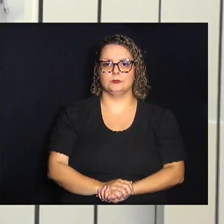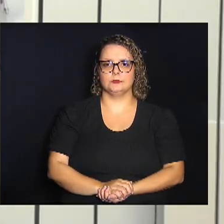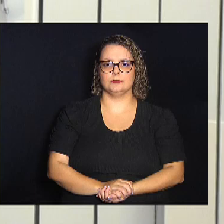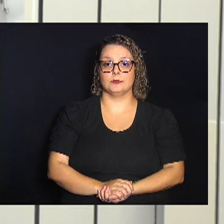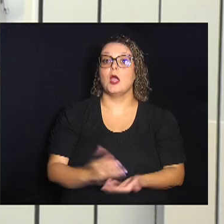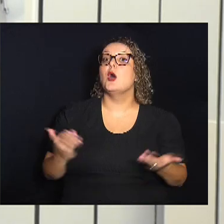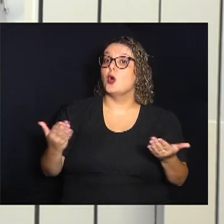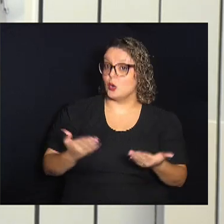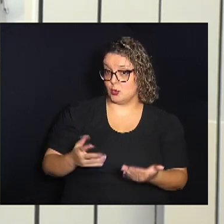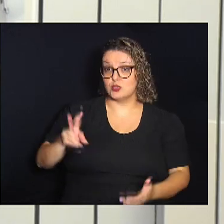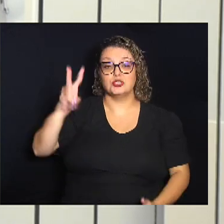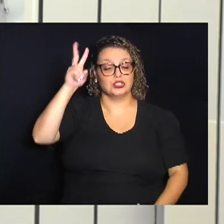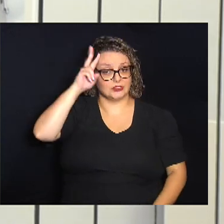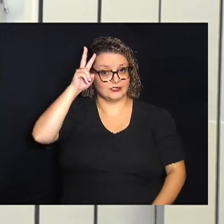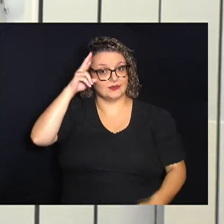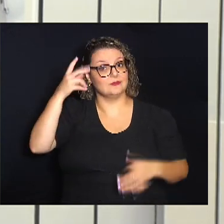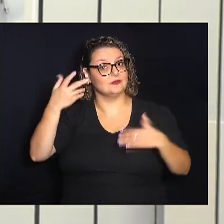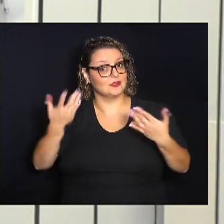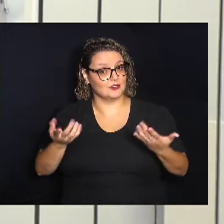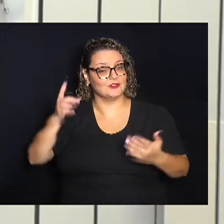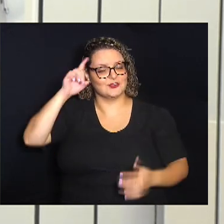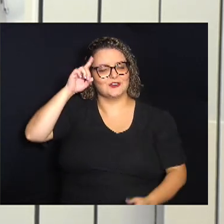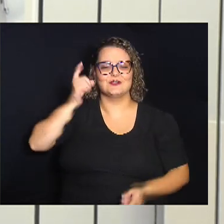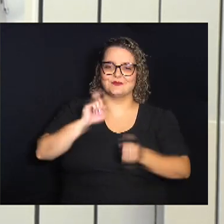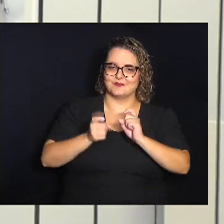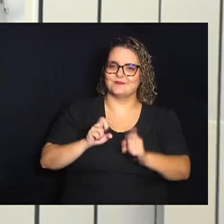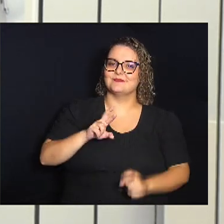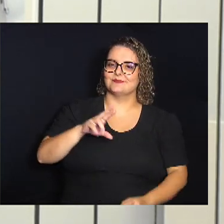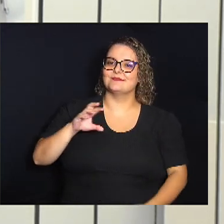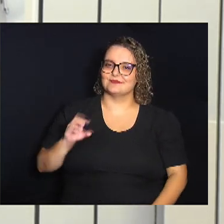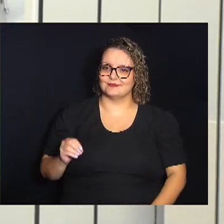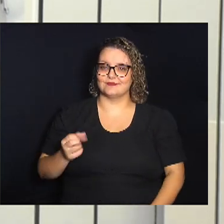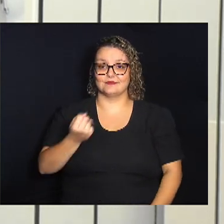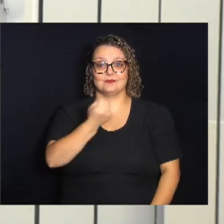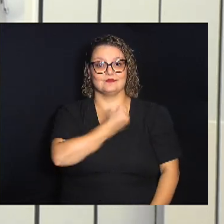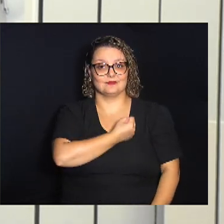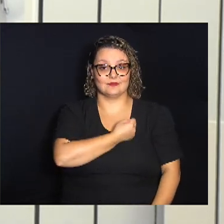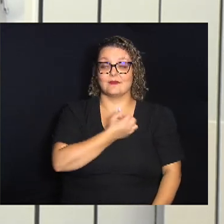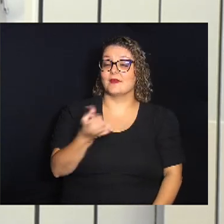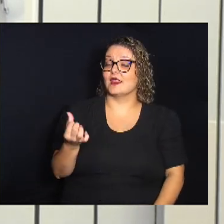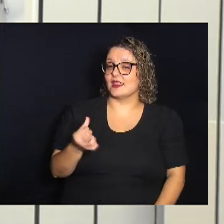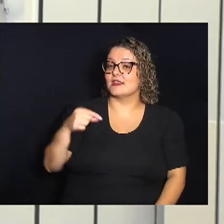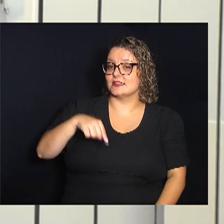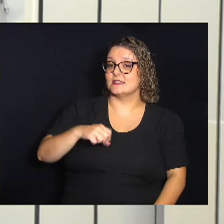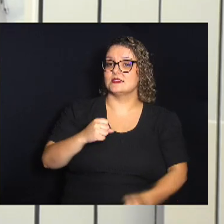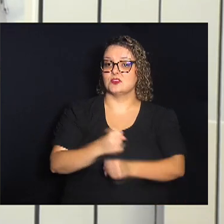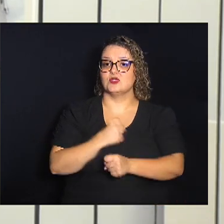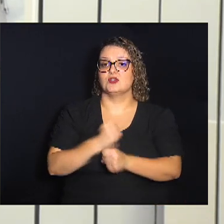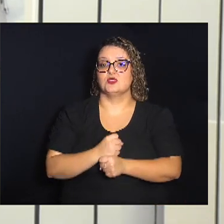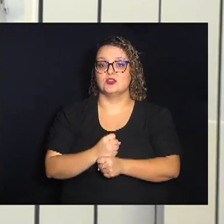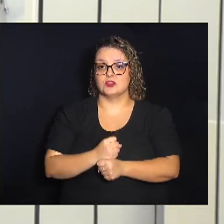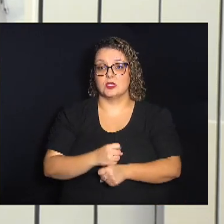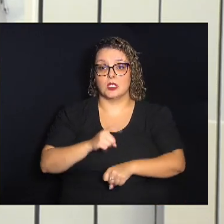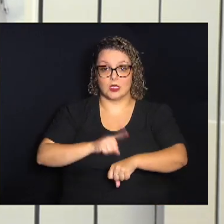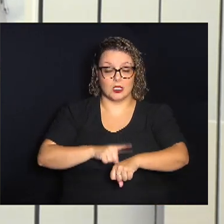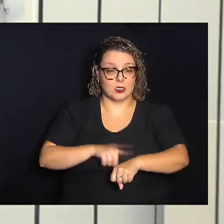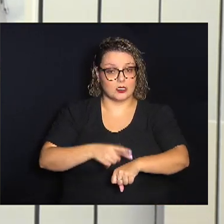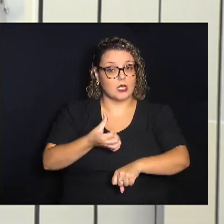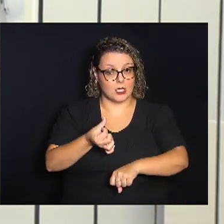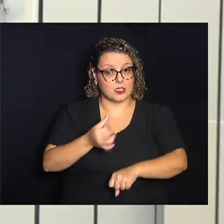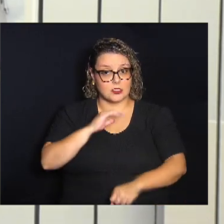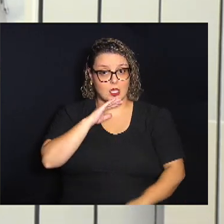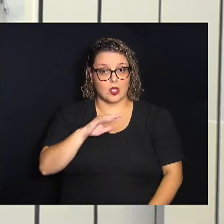Hoje é segunda-feira, portanto é dia de reunião ordinária, a sexta deste ano. E a partir das 6 horas da tarde,